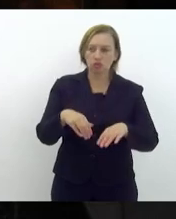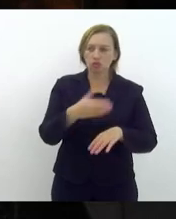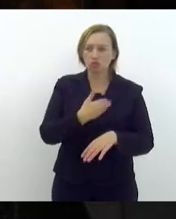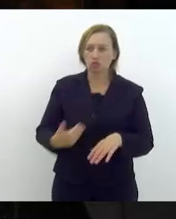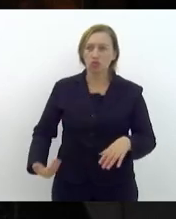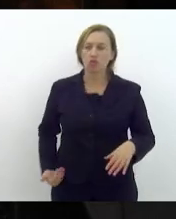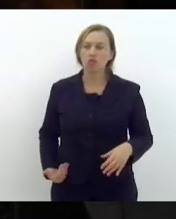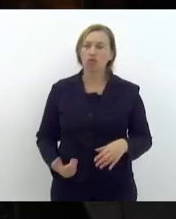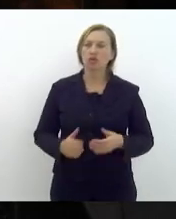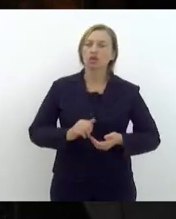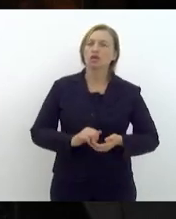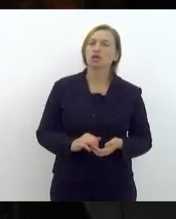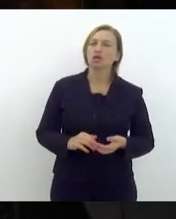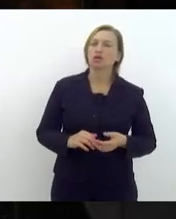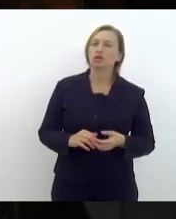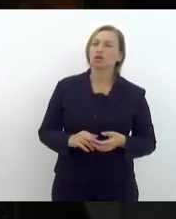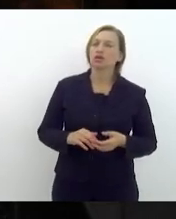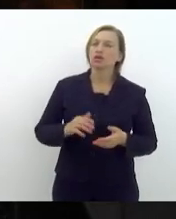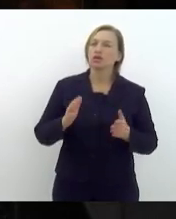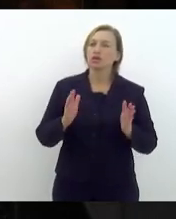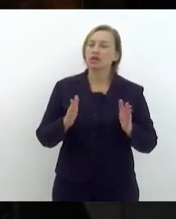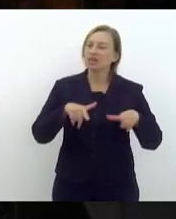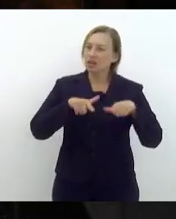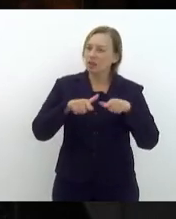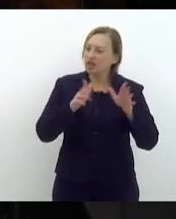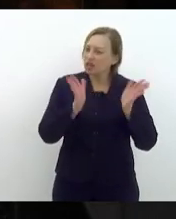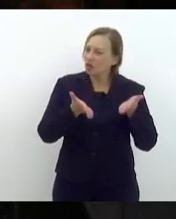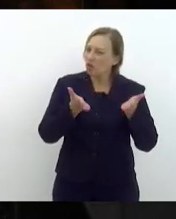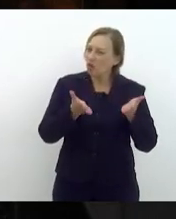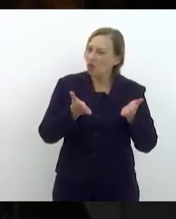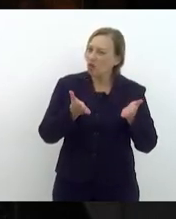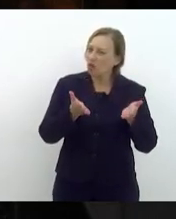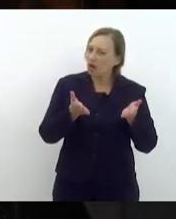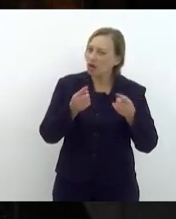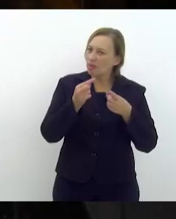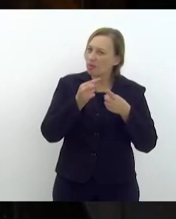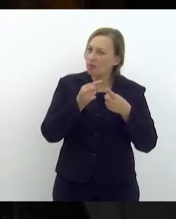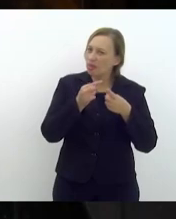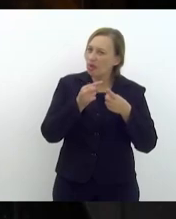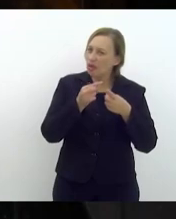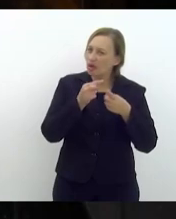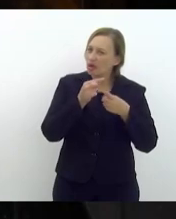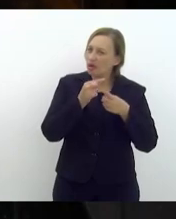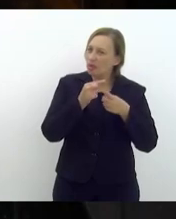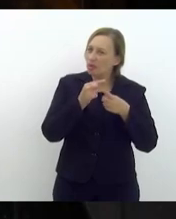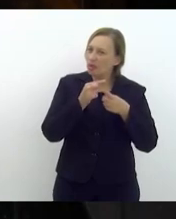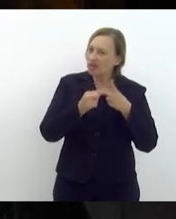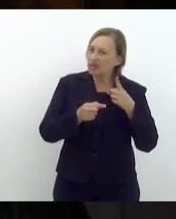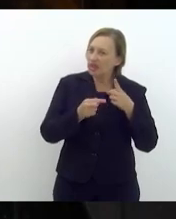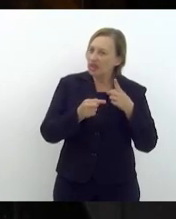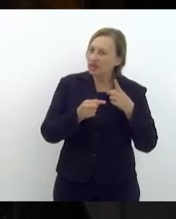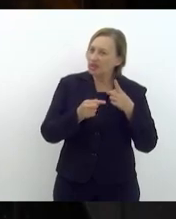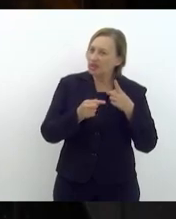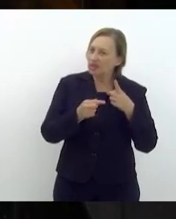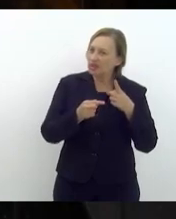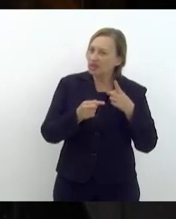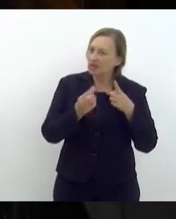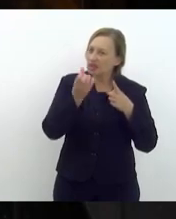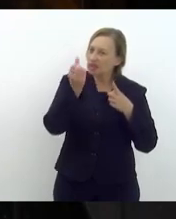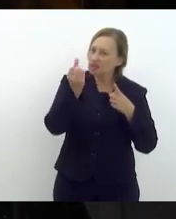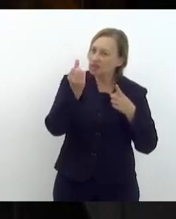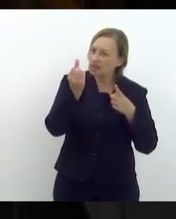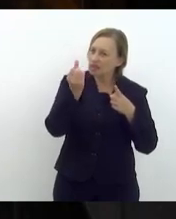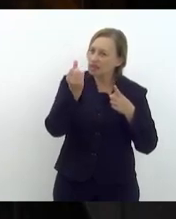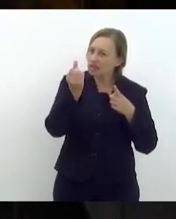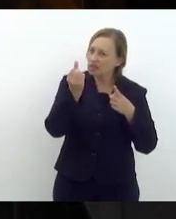nós temos o percentual de meio inspetor de aluno para cada escola dos